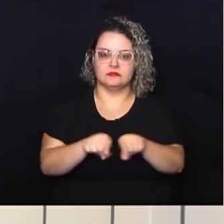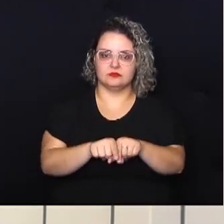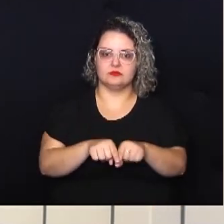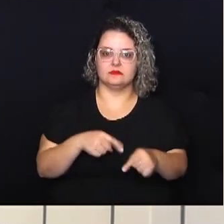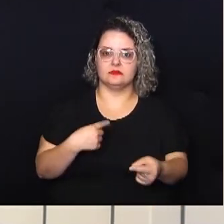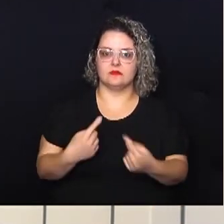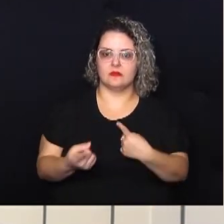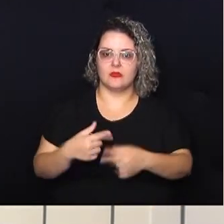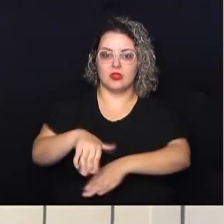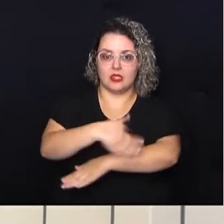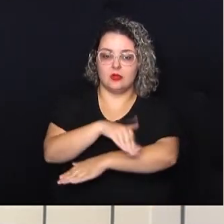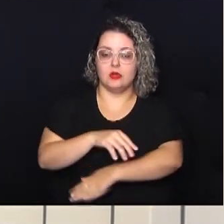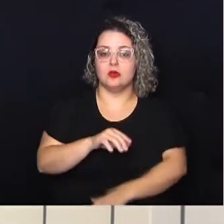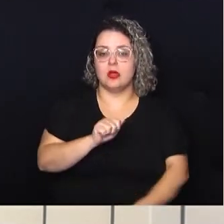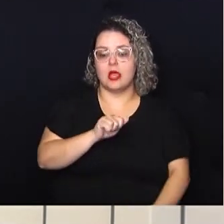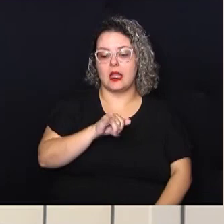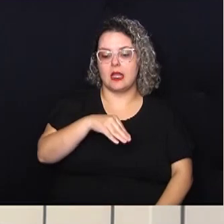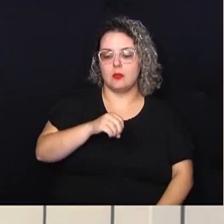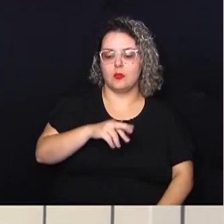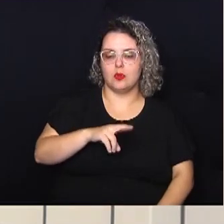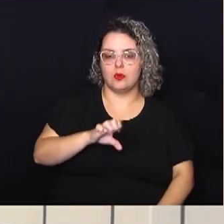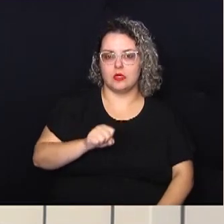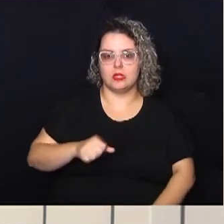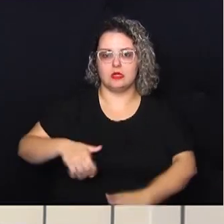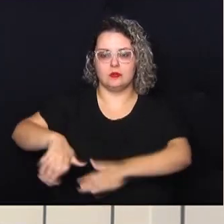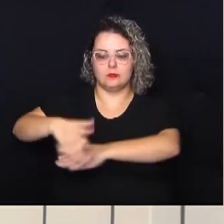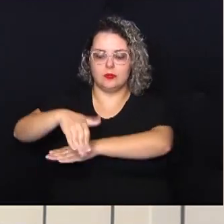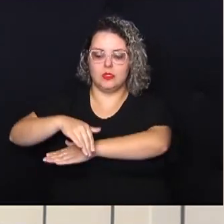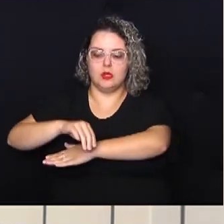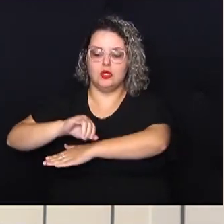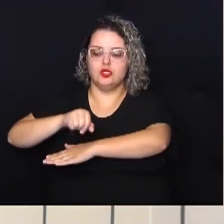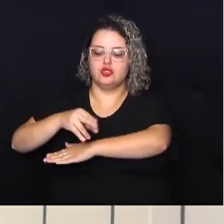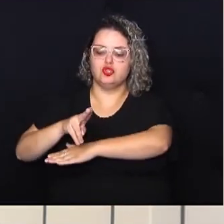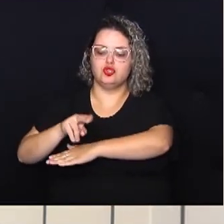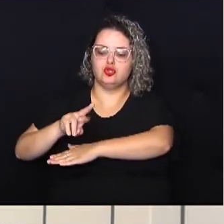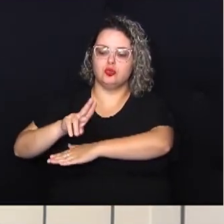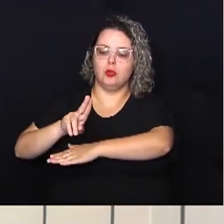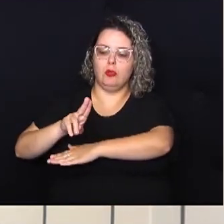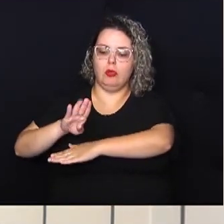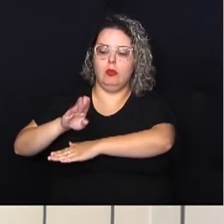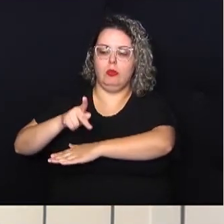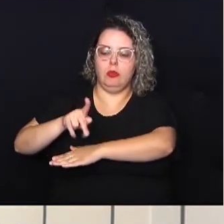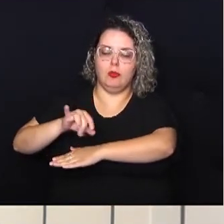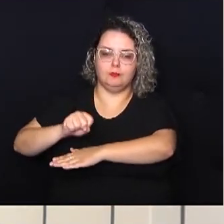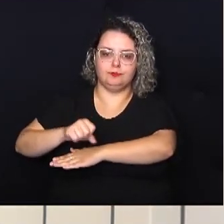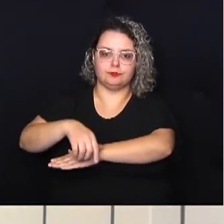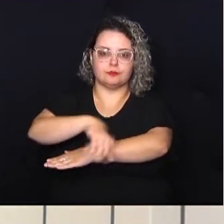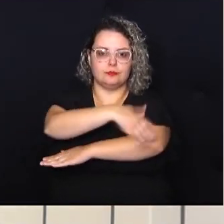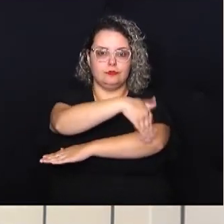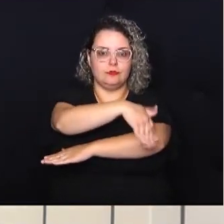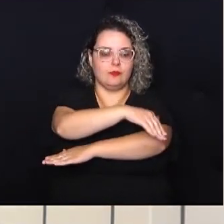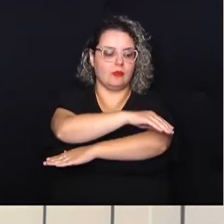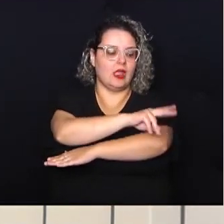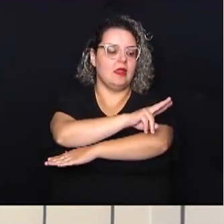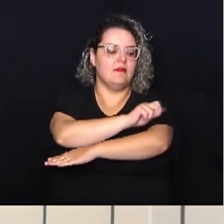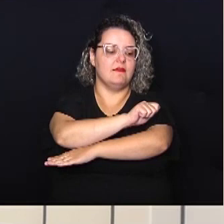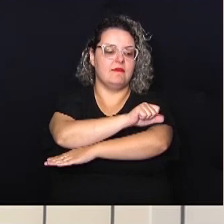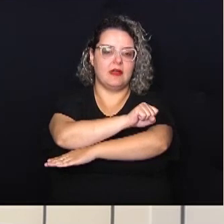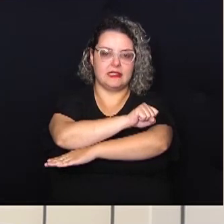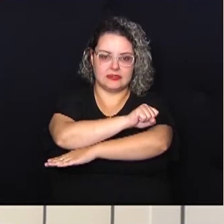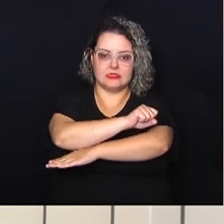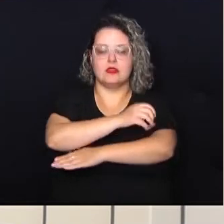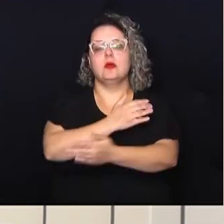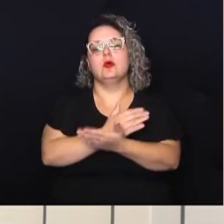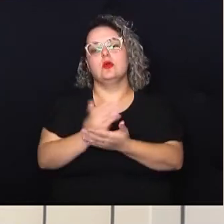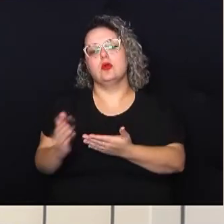dos Aimorés, no trecho entre as ruas do Jurupis e a rodovia Professor Zeferino Vaz. A ação